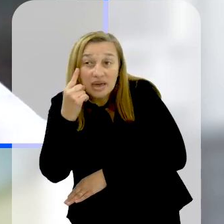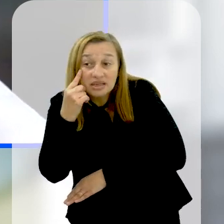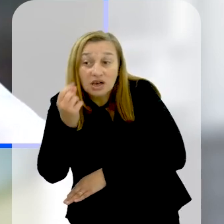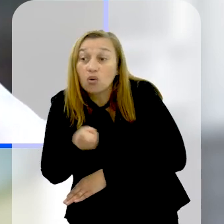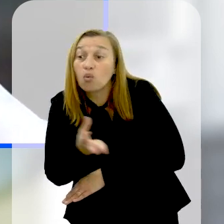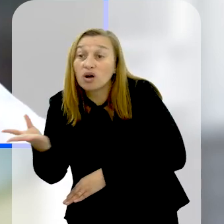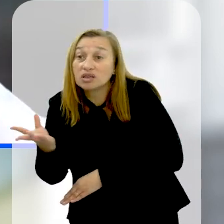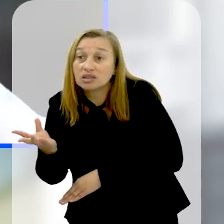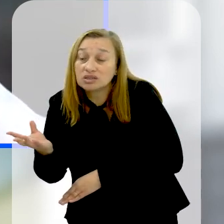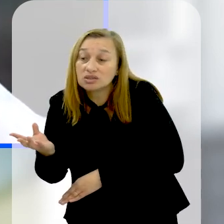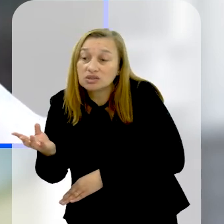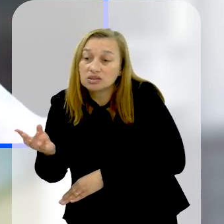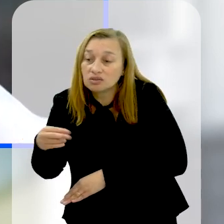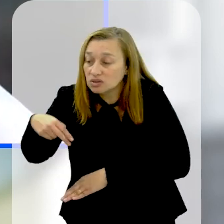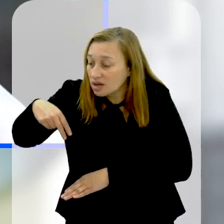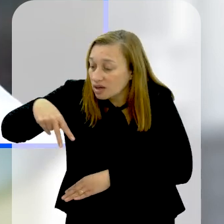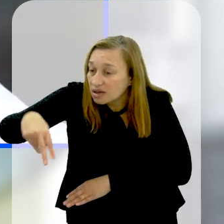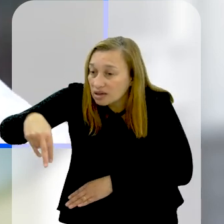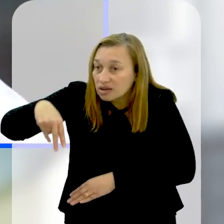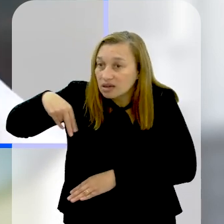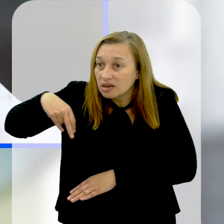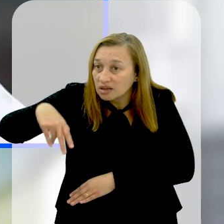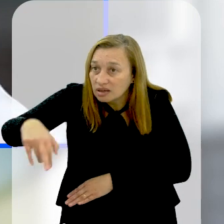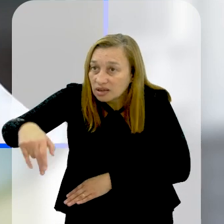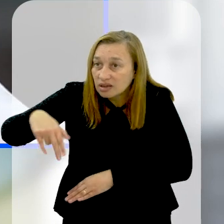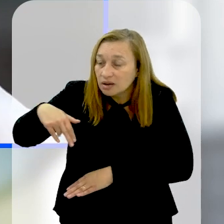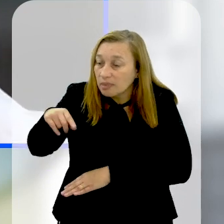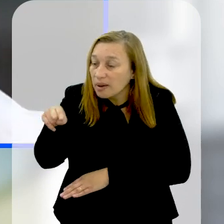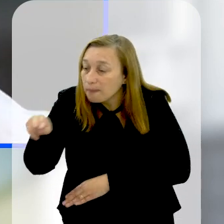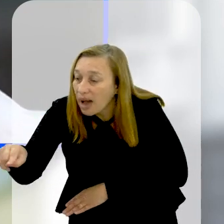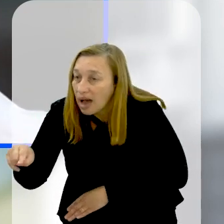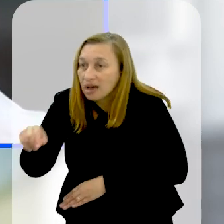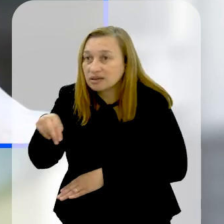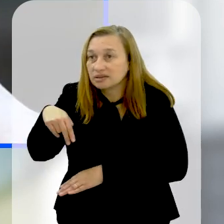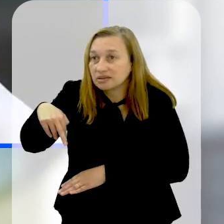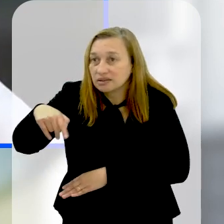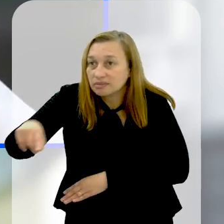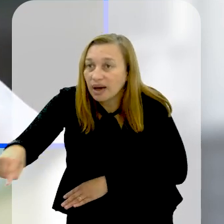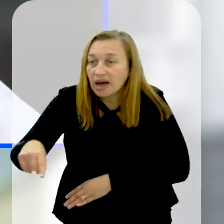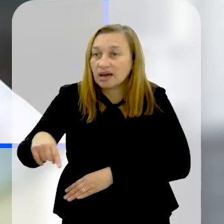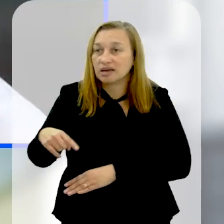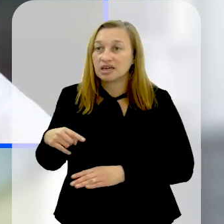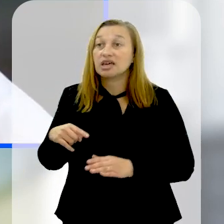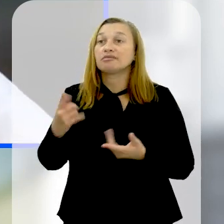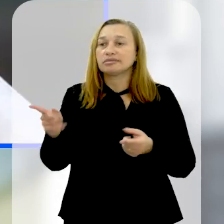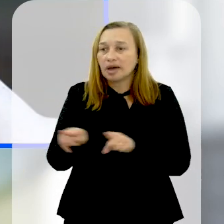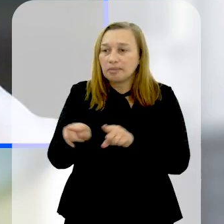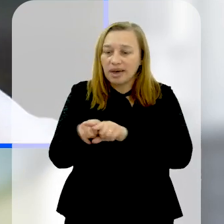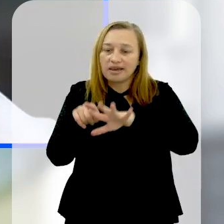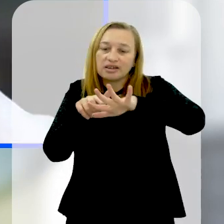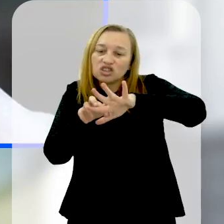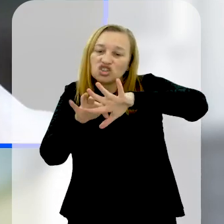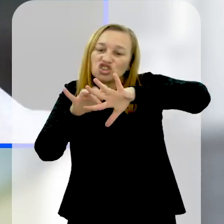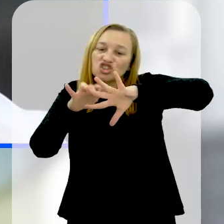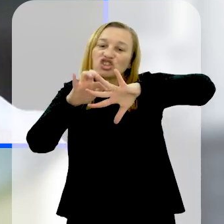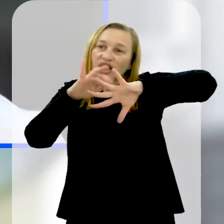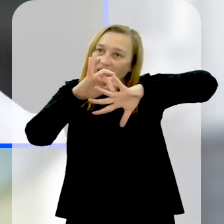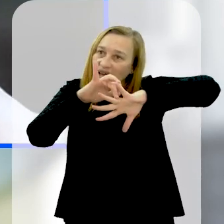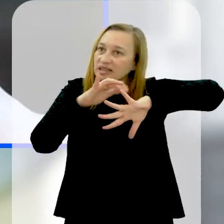quantas vezes você fazia isso. Como você se movimentava em relação a prédio,